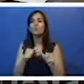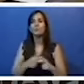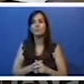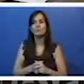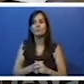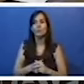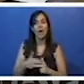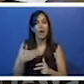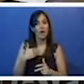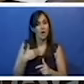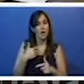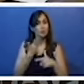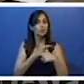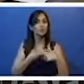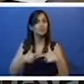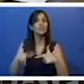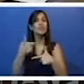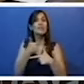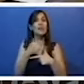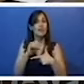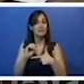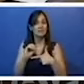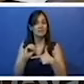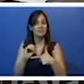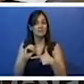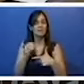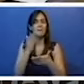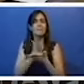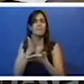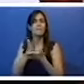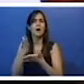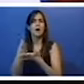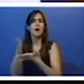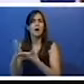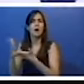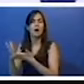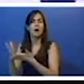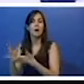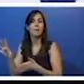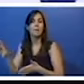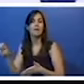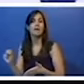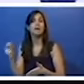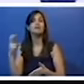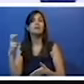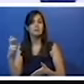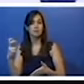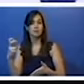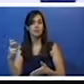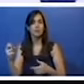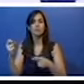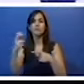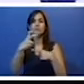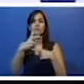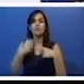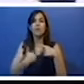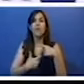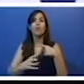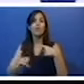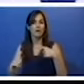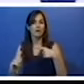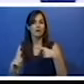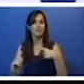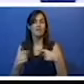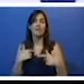Eu dividi em dez partes e peguei cinco aqui